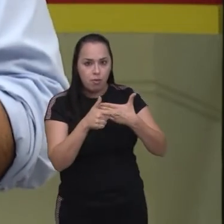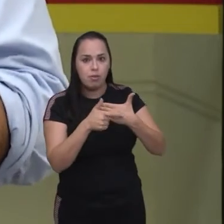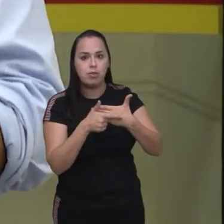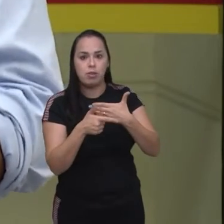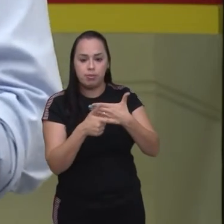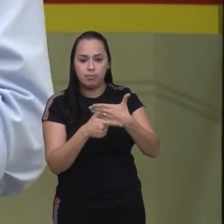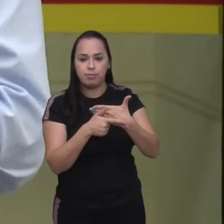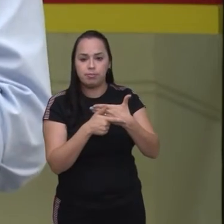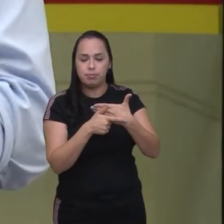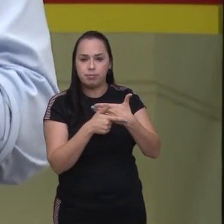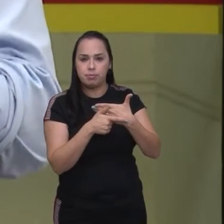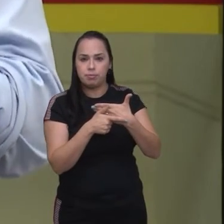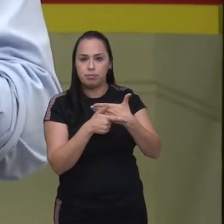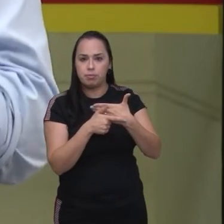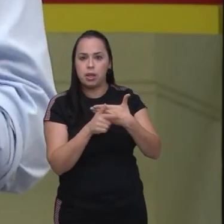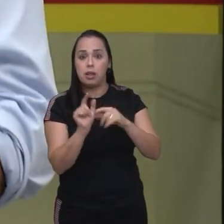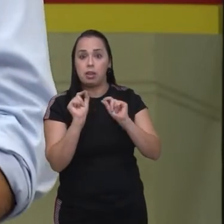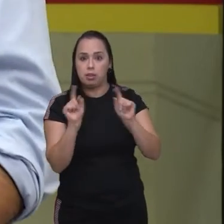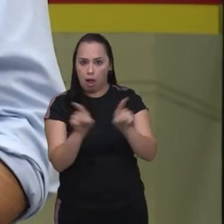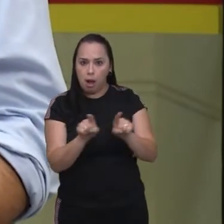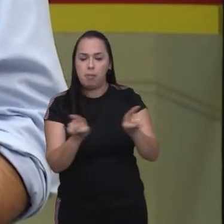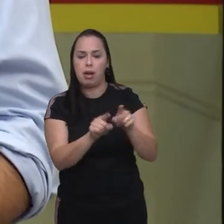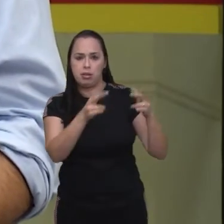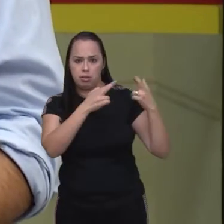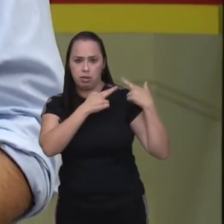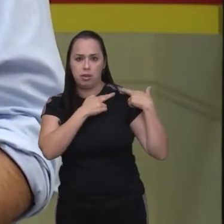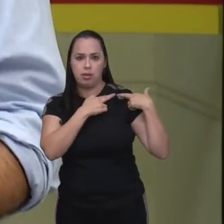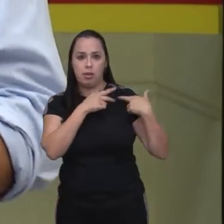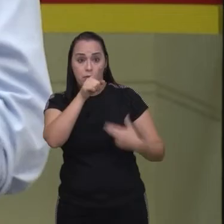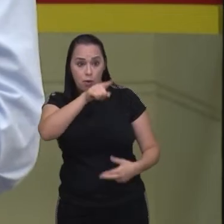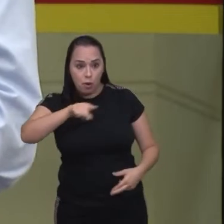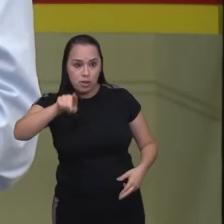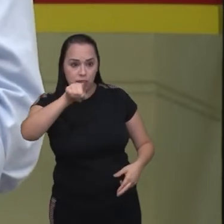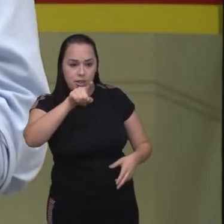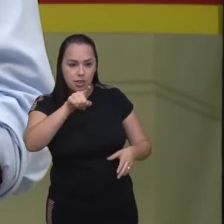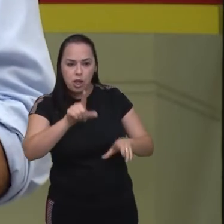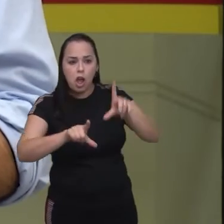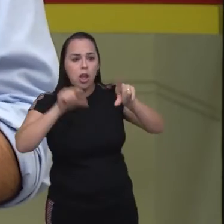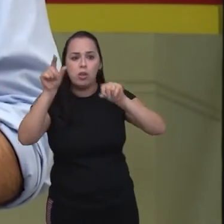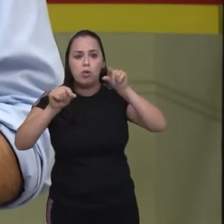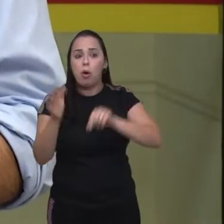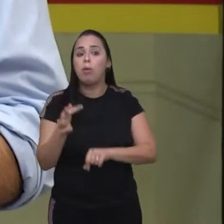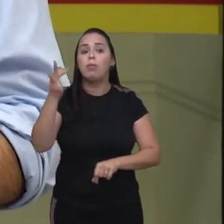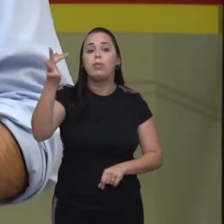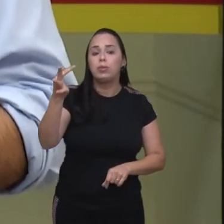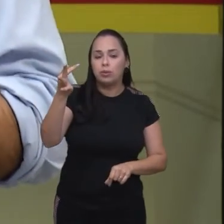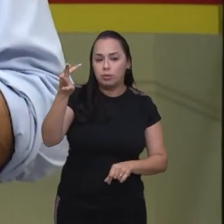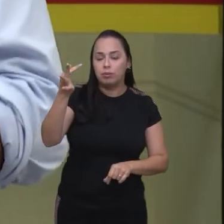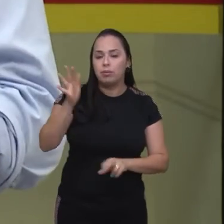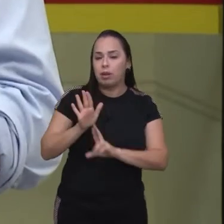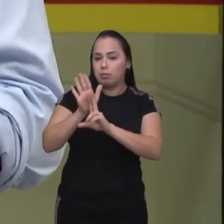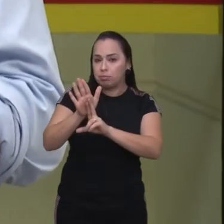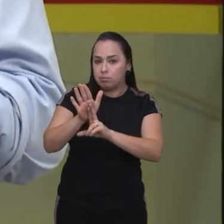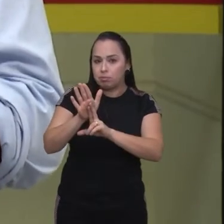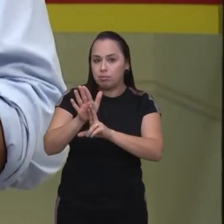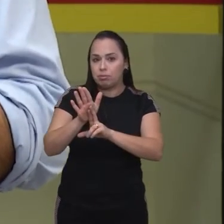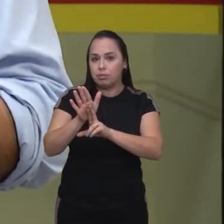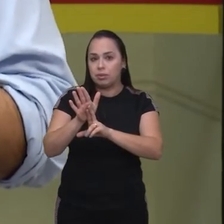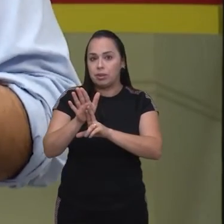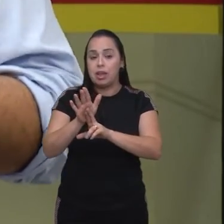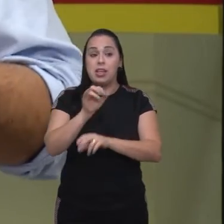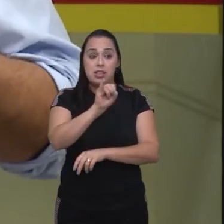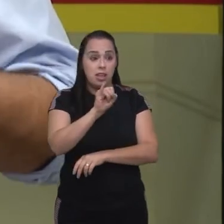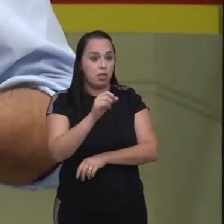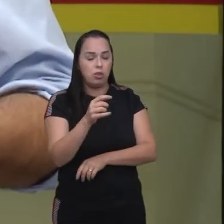Municipal, temos essa responsabilidade de falar para o eleitor, que ele que vai decidir o futuro da nossa nação. E o importante é que quando a